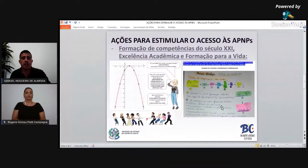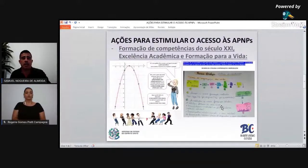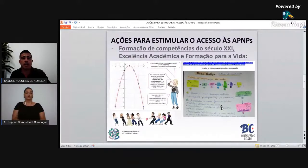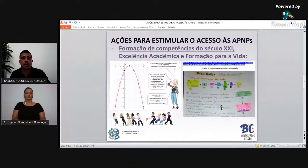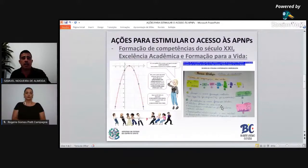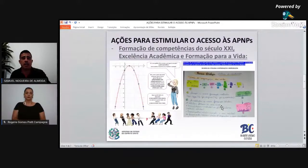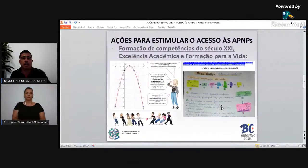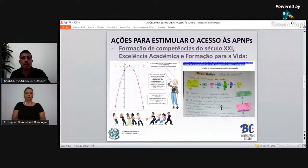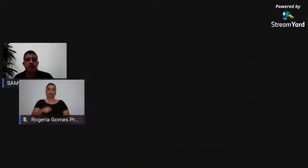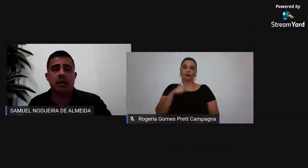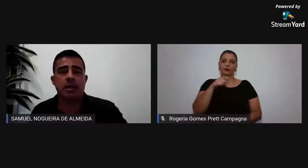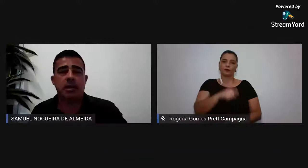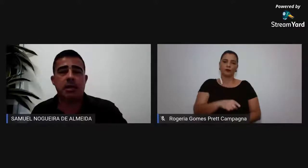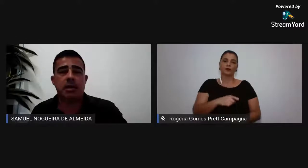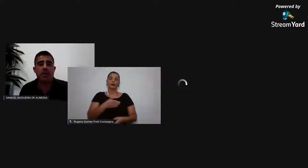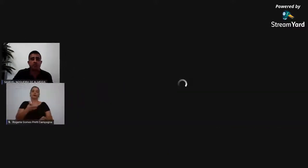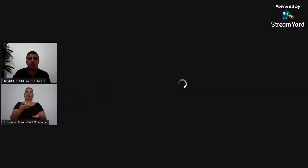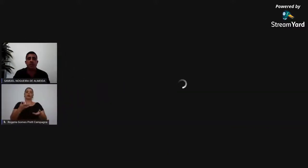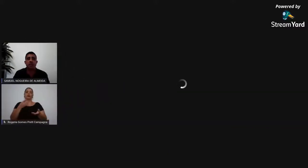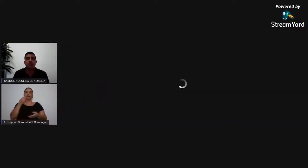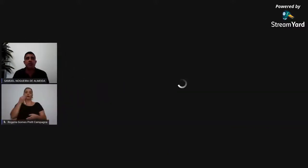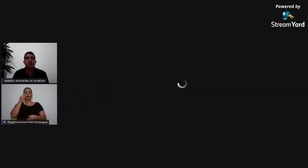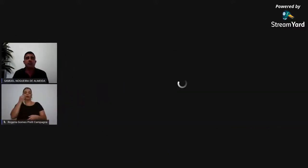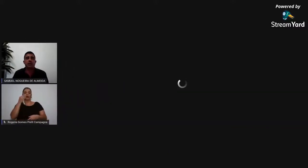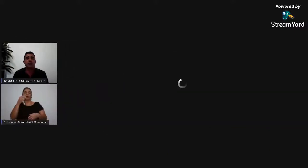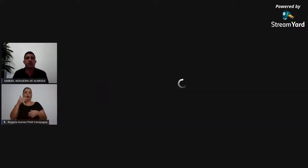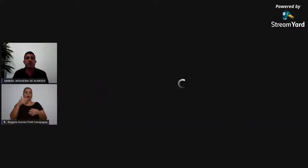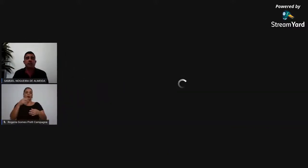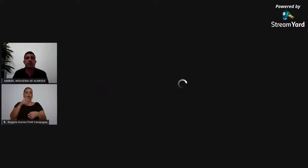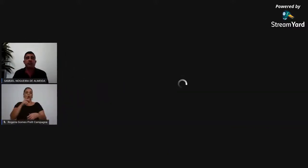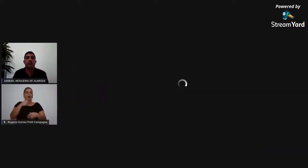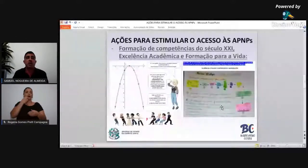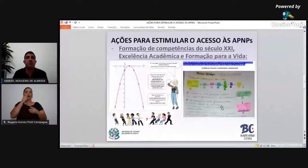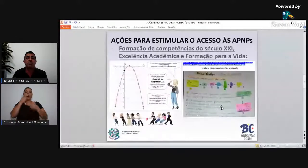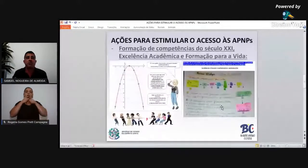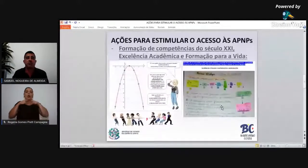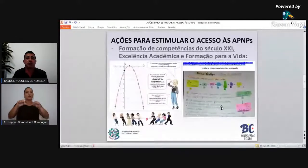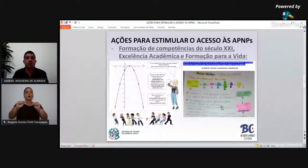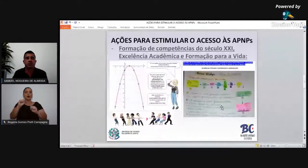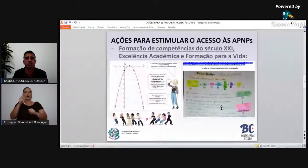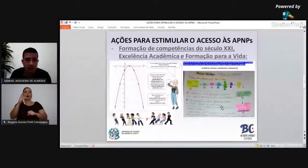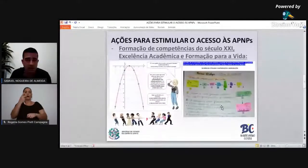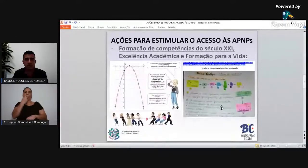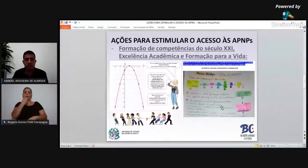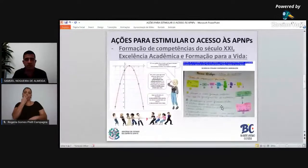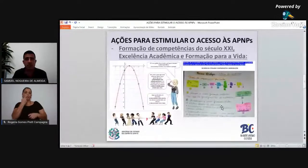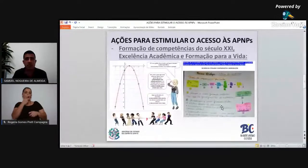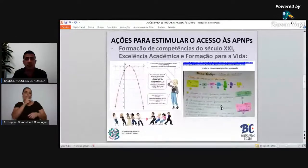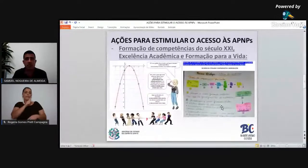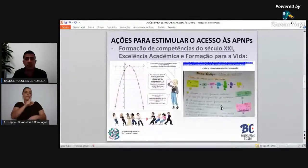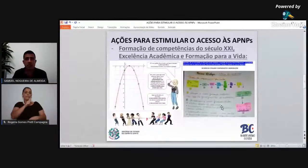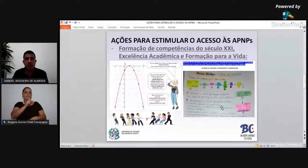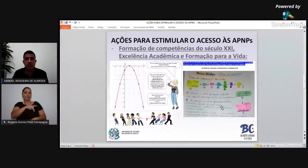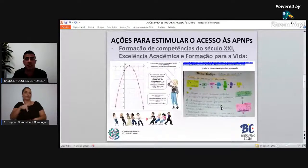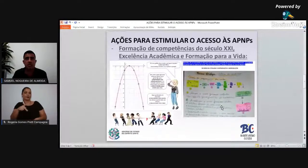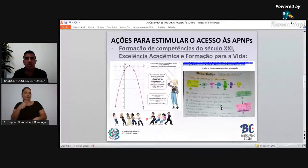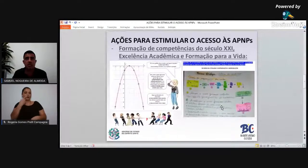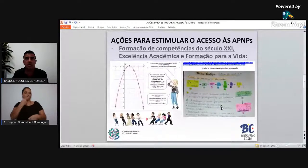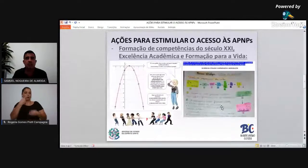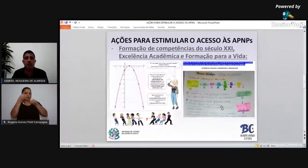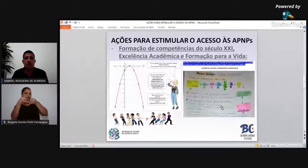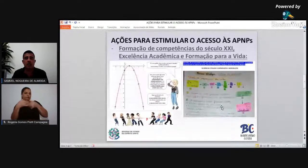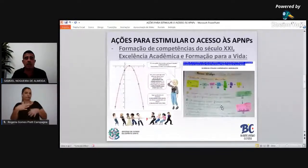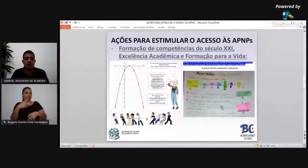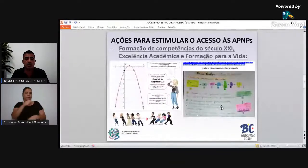então, quando você cria esse avatar, ele vê a professora Lívia aqui, a linguagem que ela usa na PNP, isso faz com que isso chama a atenção